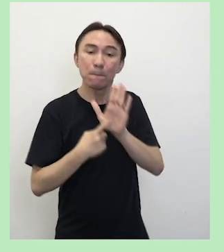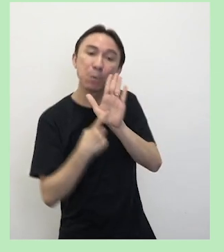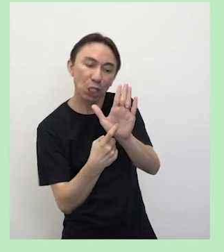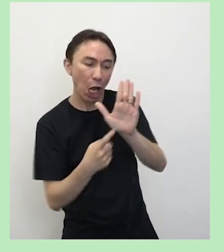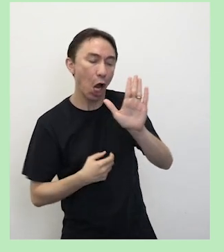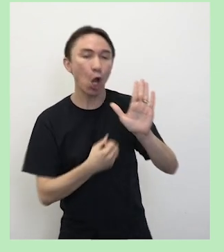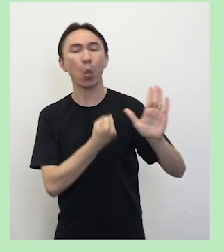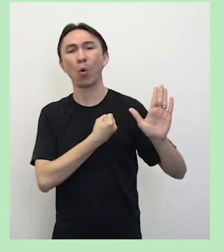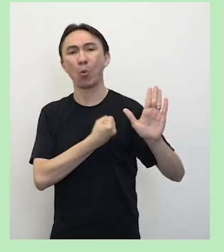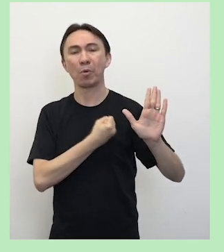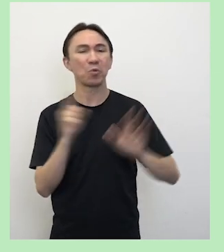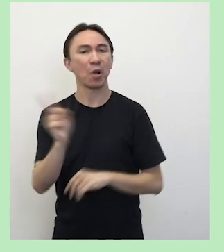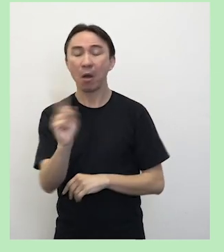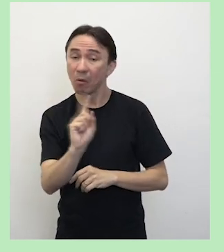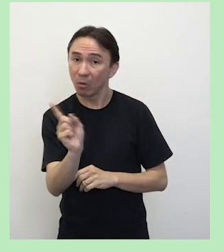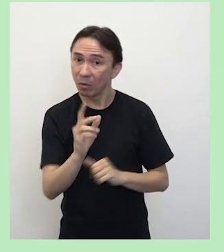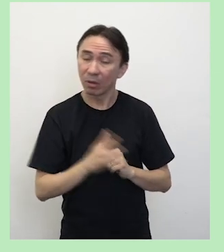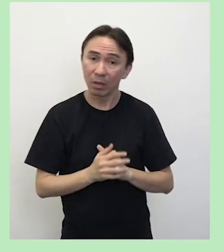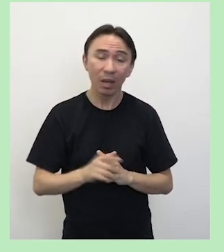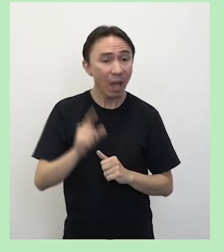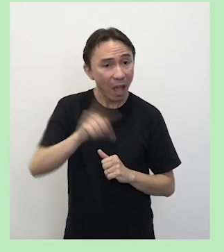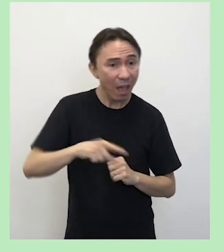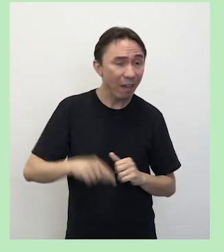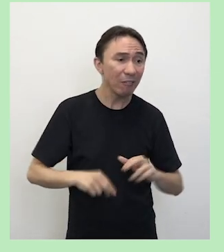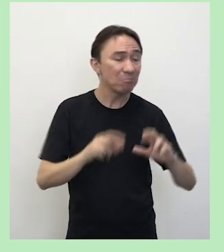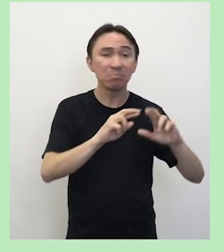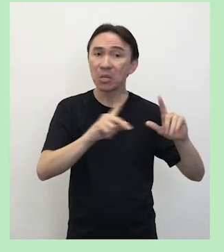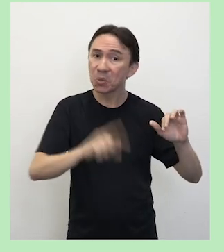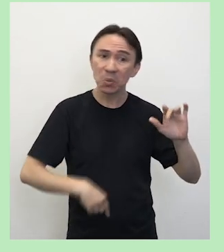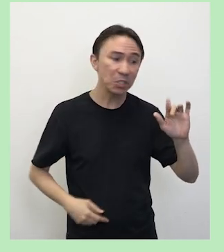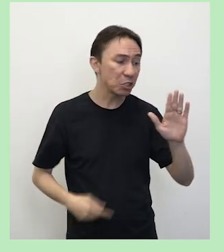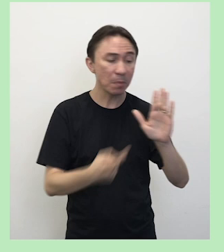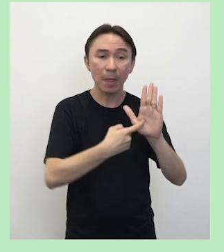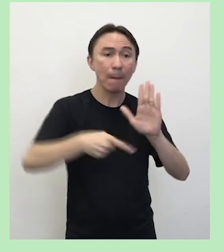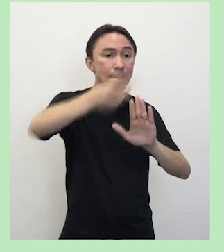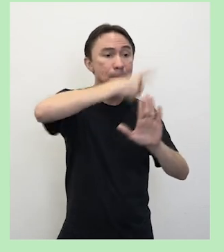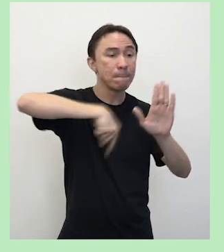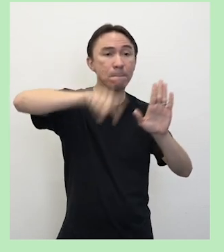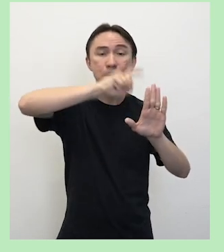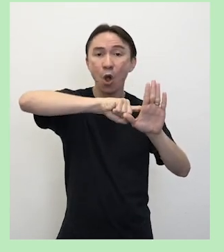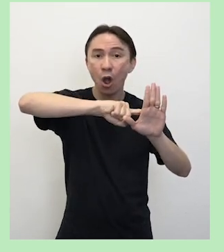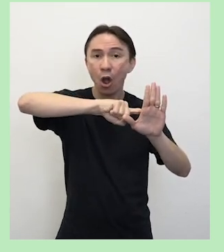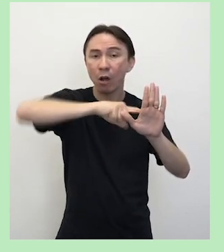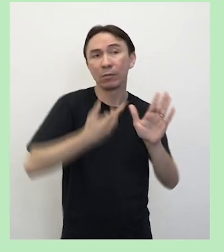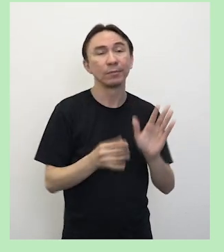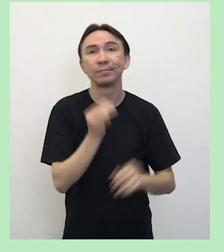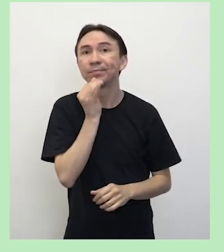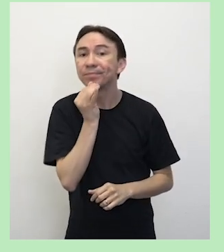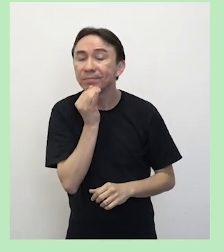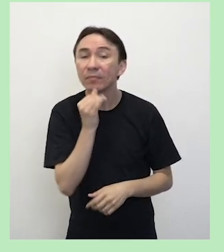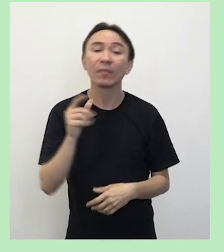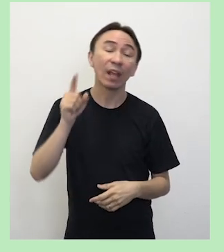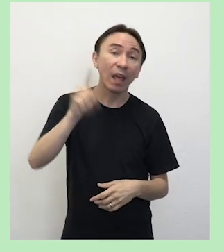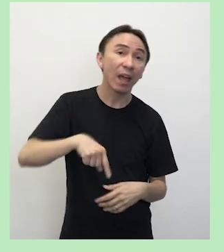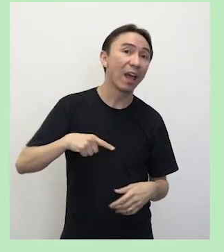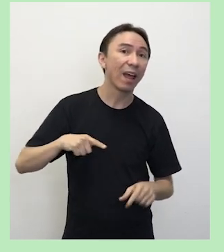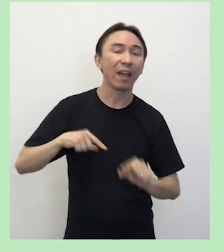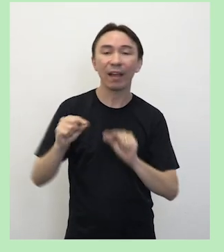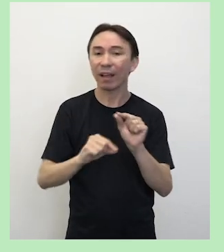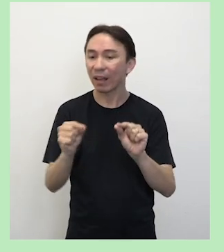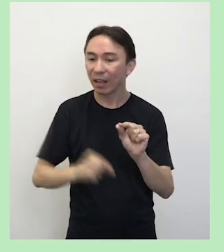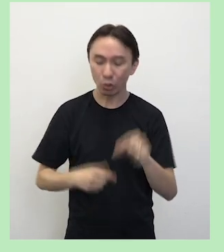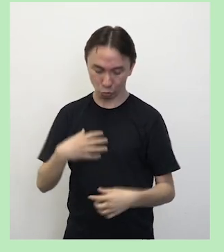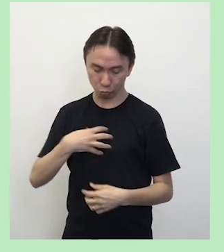números, pois se referem a aspectos subjetivos das soluções apresentadas. Relacionam-se com mudanças de